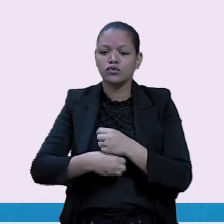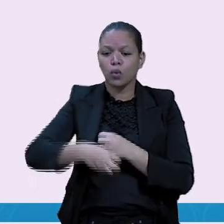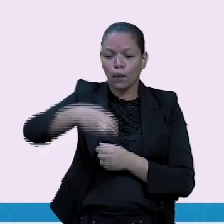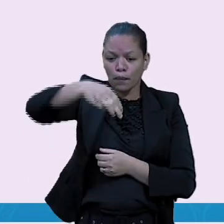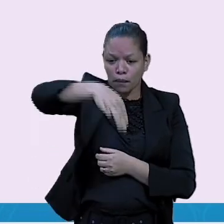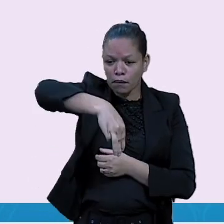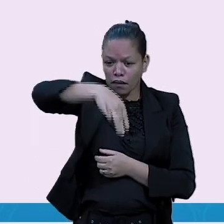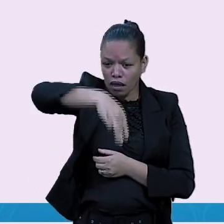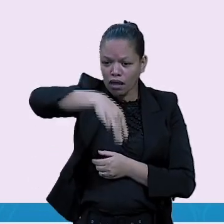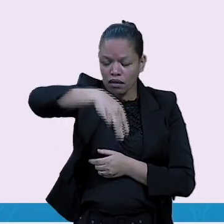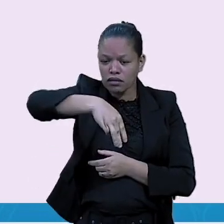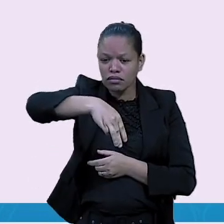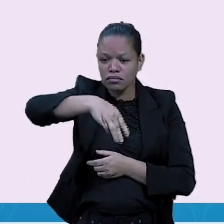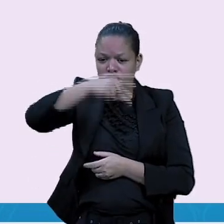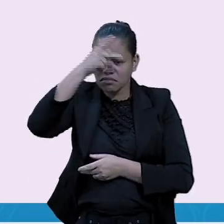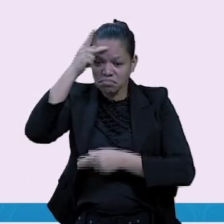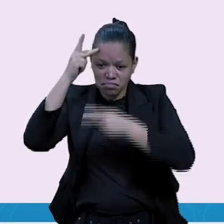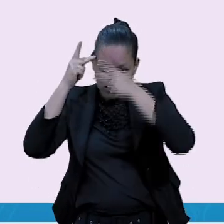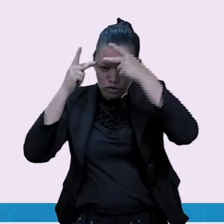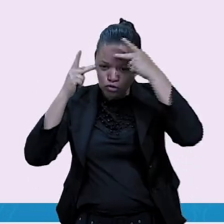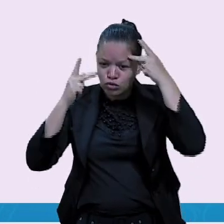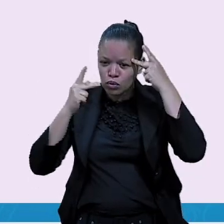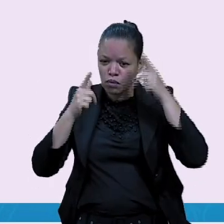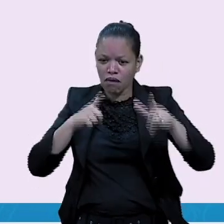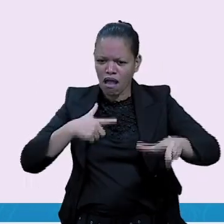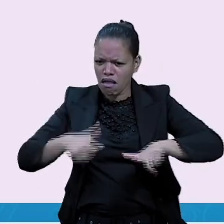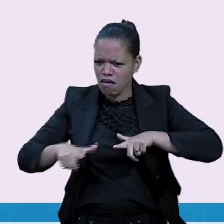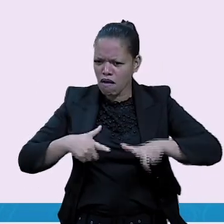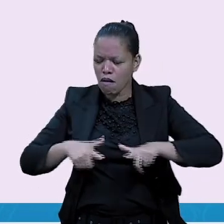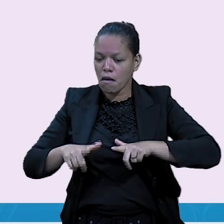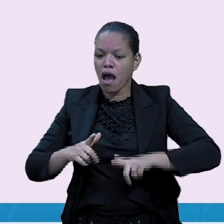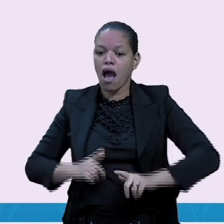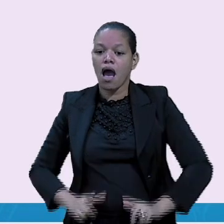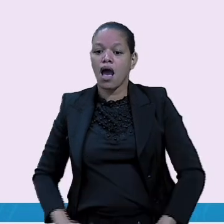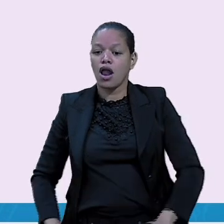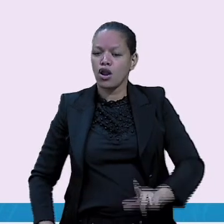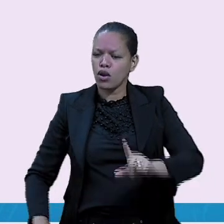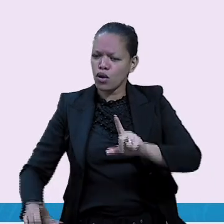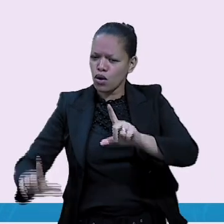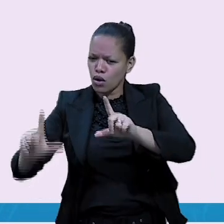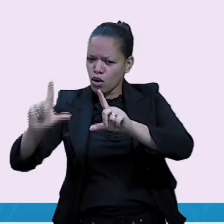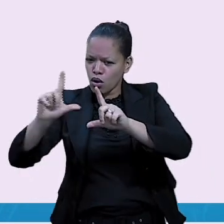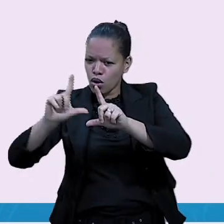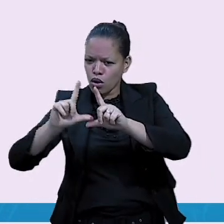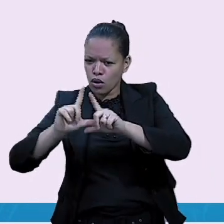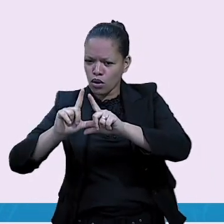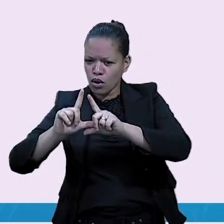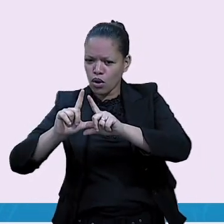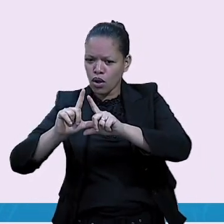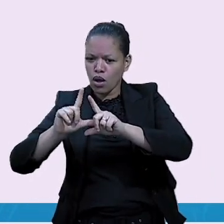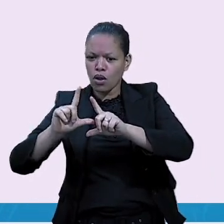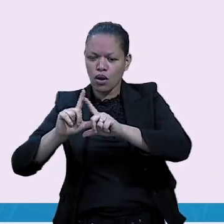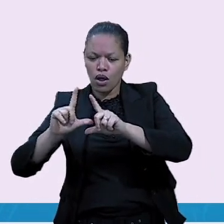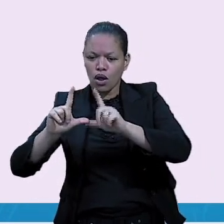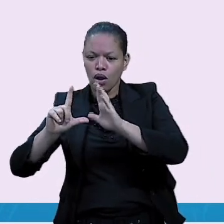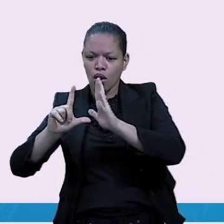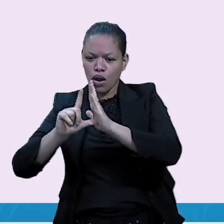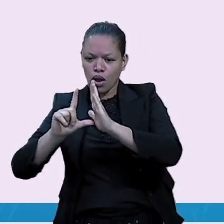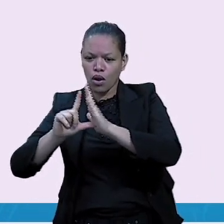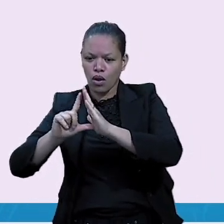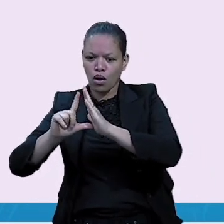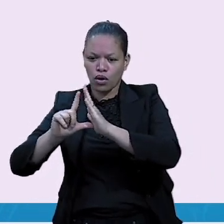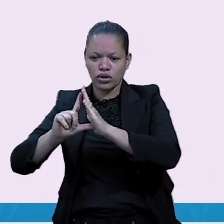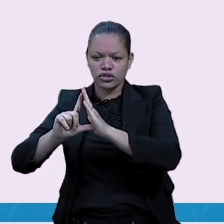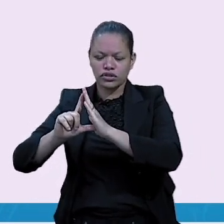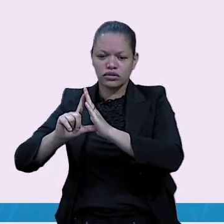tecidos. Não sei se a mamãe já levou você alguma vez numa loja, ela queria comprar um pano novo para a cama ou para a mesa. Aí ela fala assim, eu quero